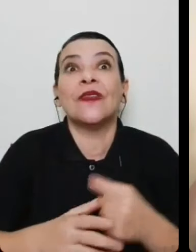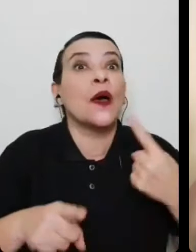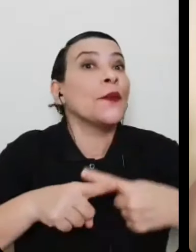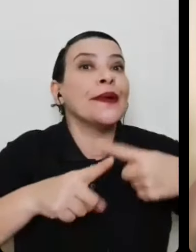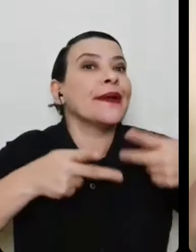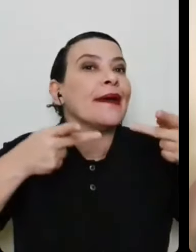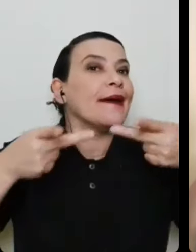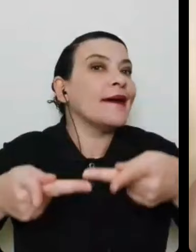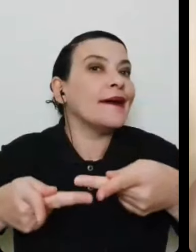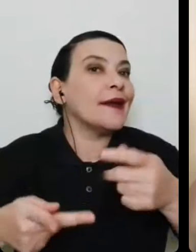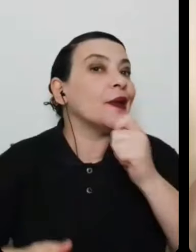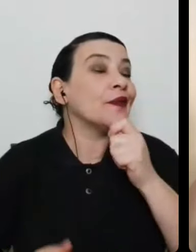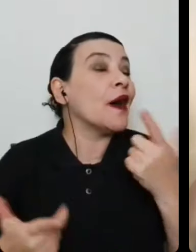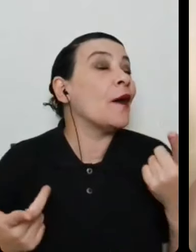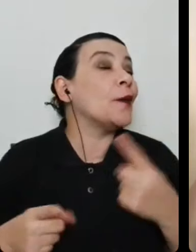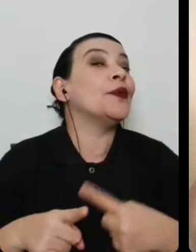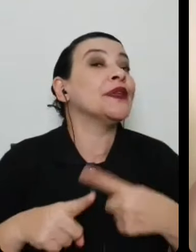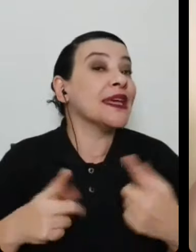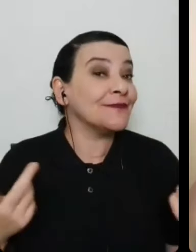vão?